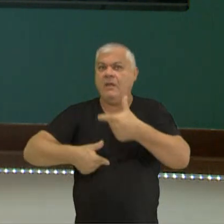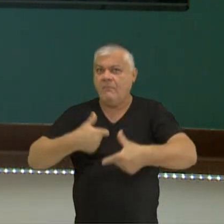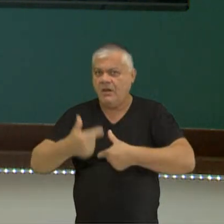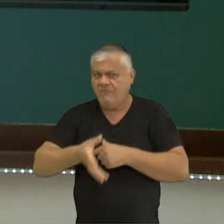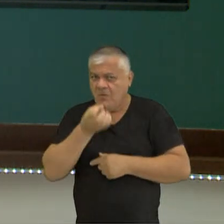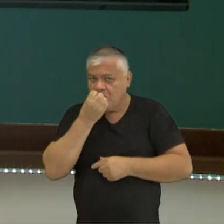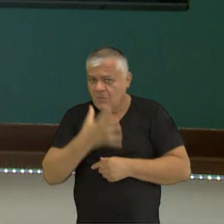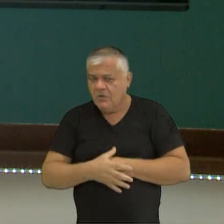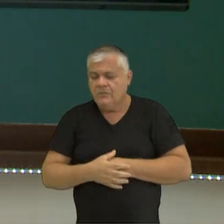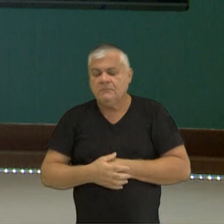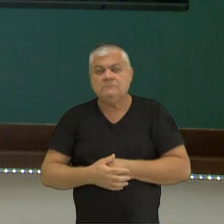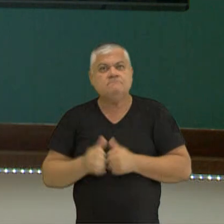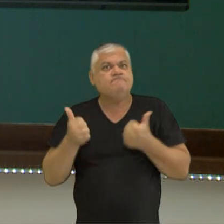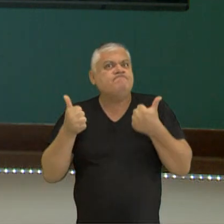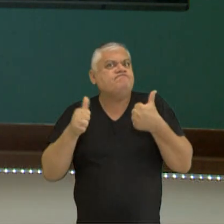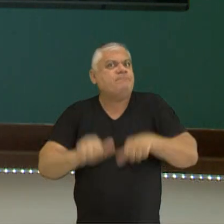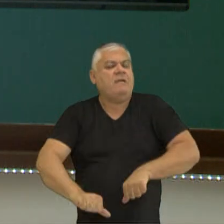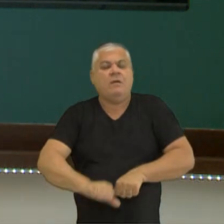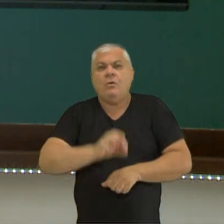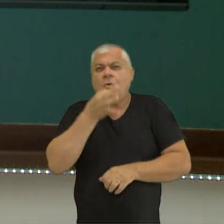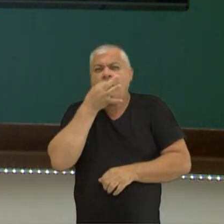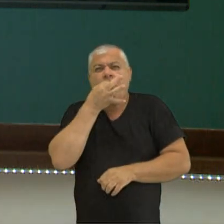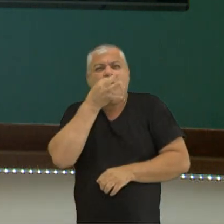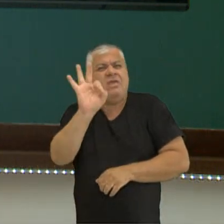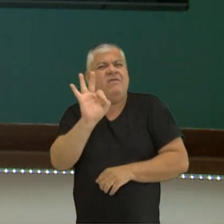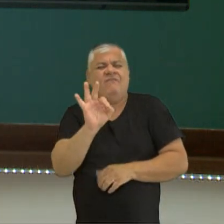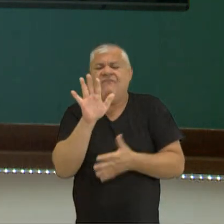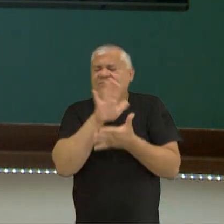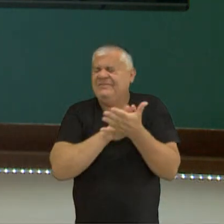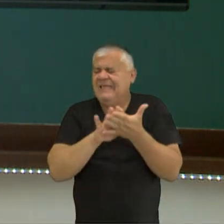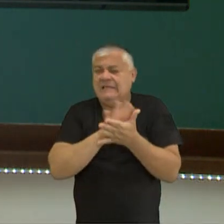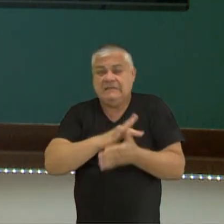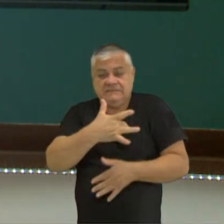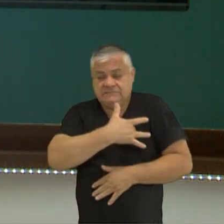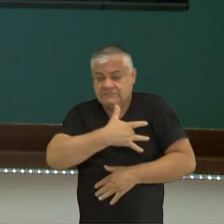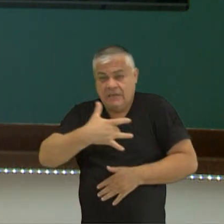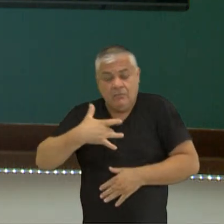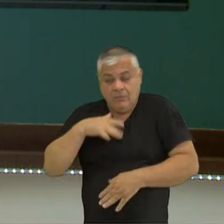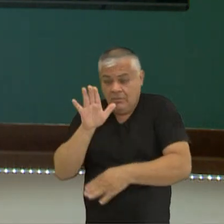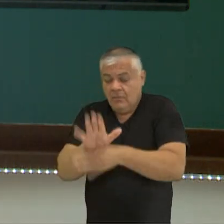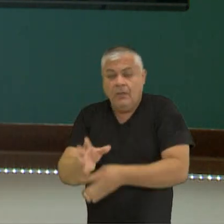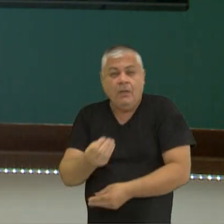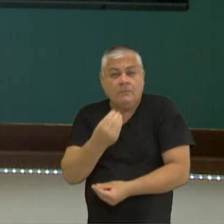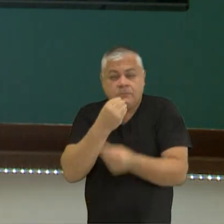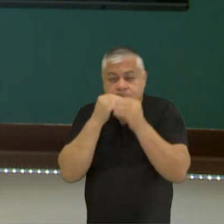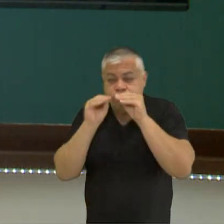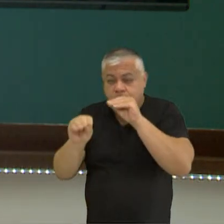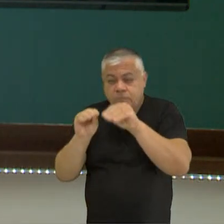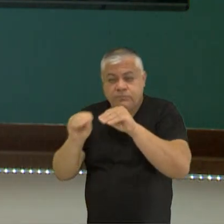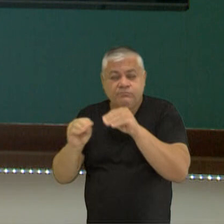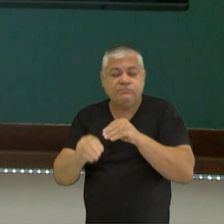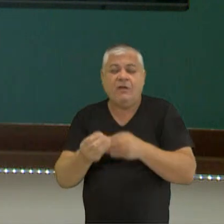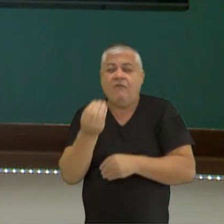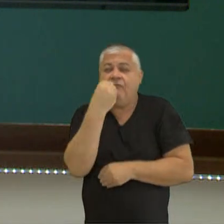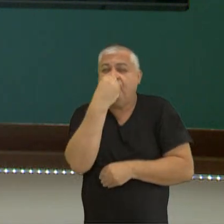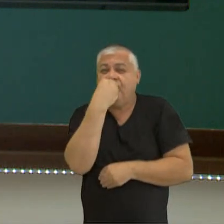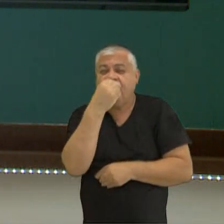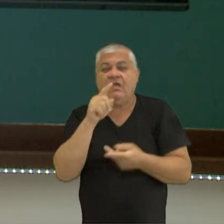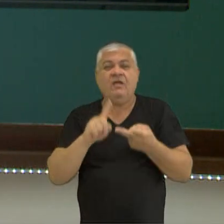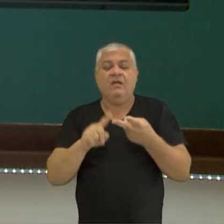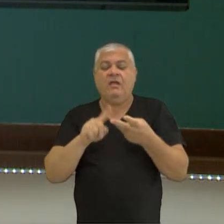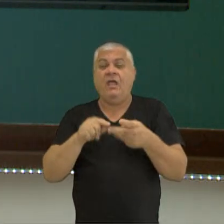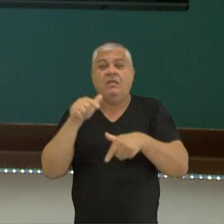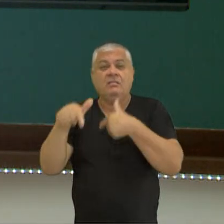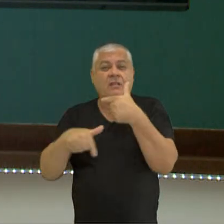eram extremamente precárias. Não tinha nenhuma condição de saúde, alimentação insuficiente, nenhuma condição